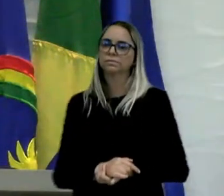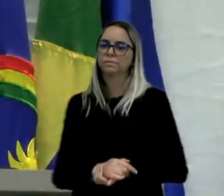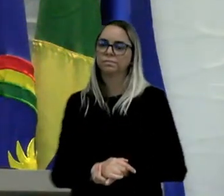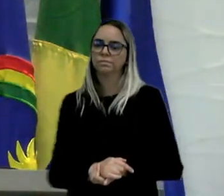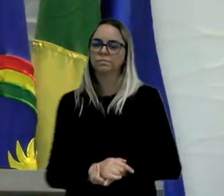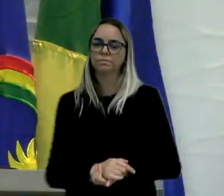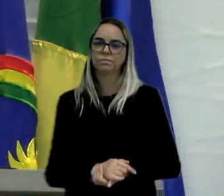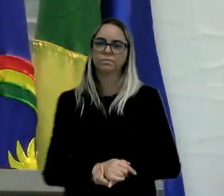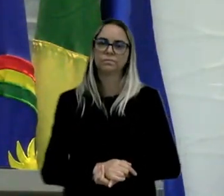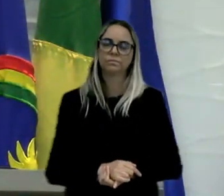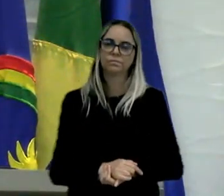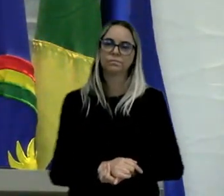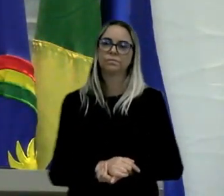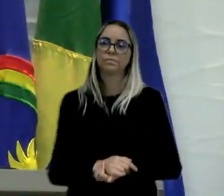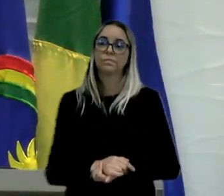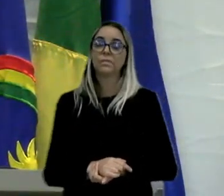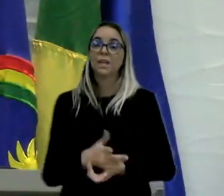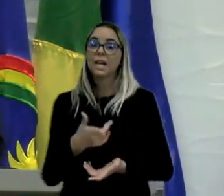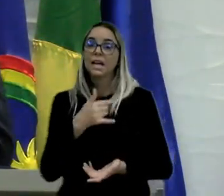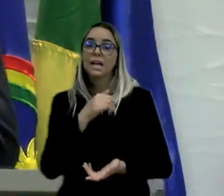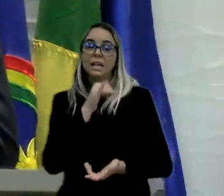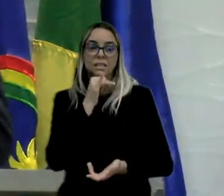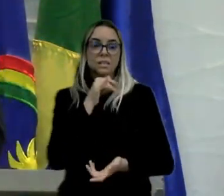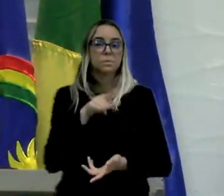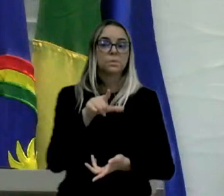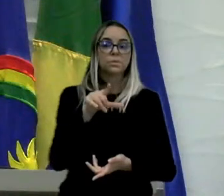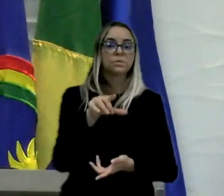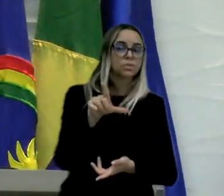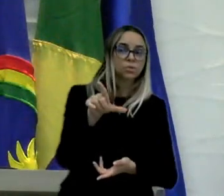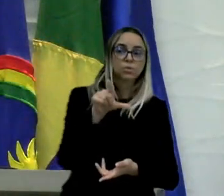realidade a escolha